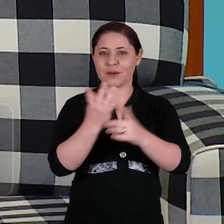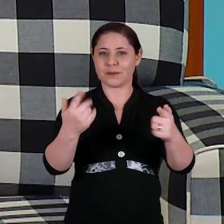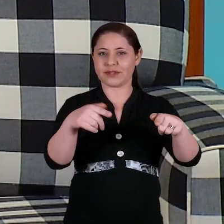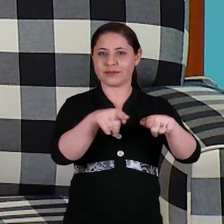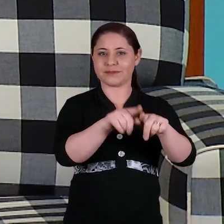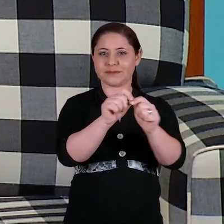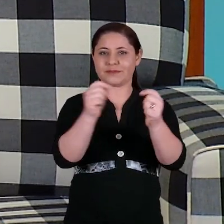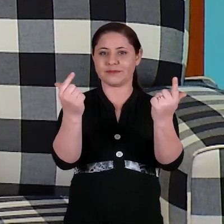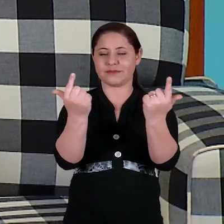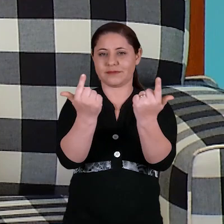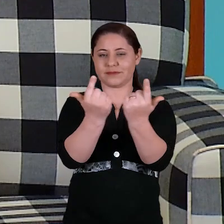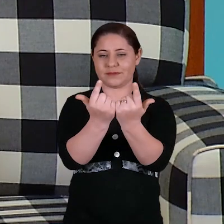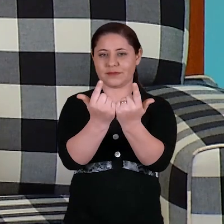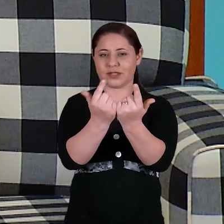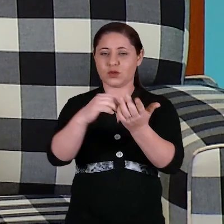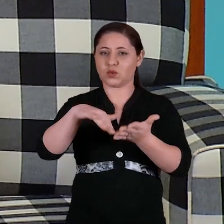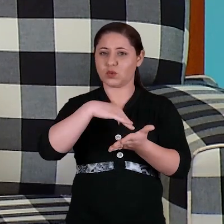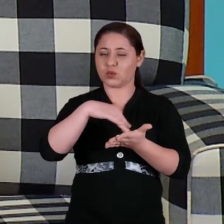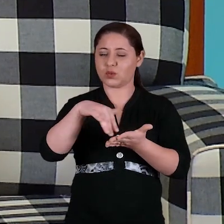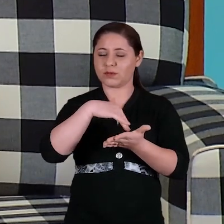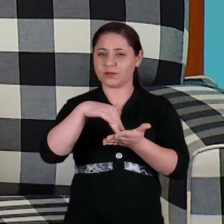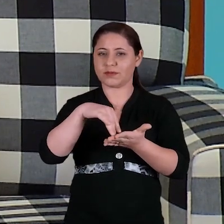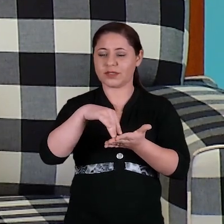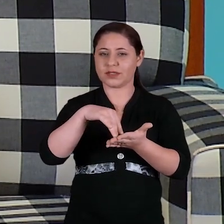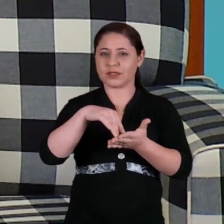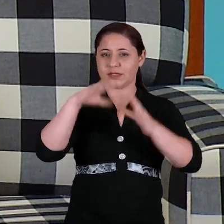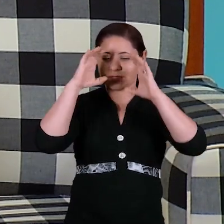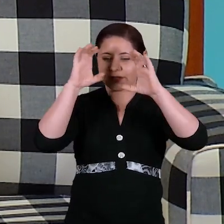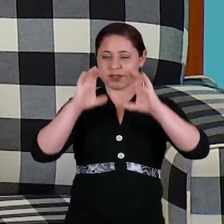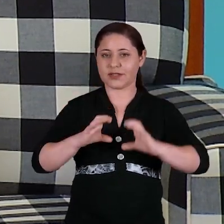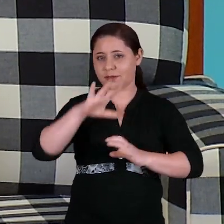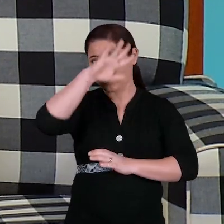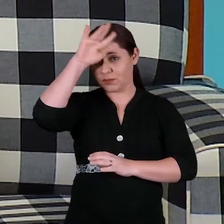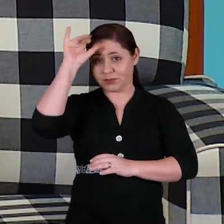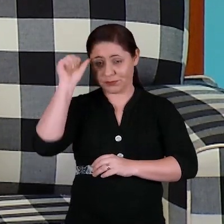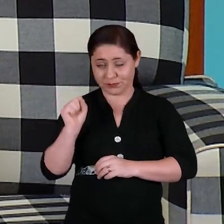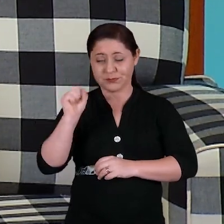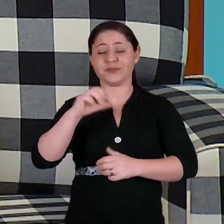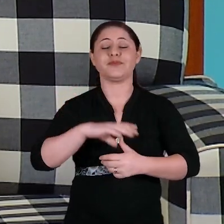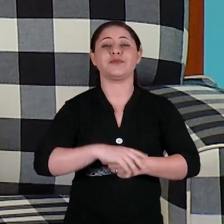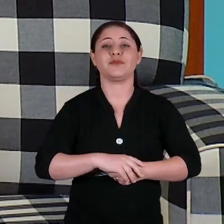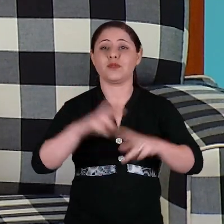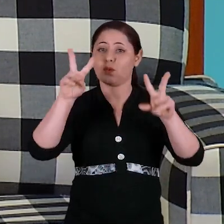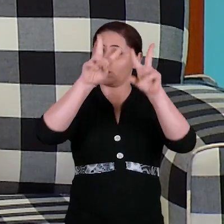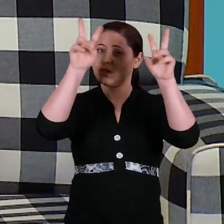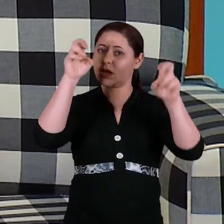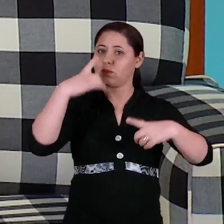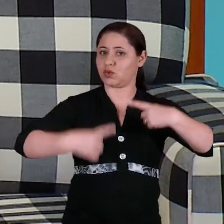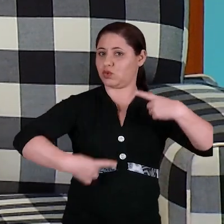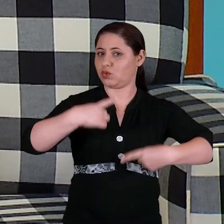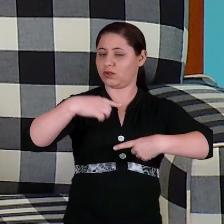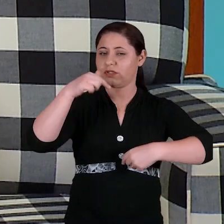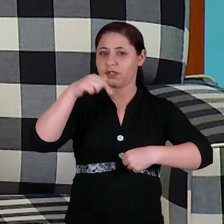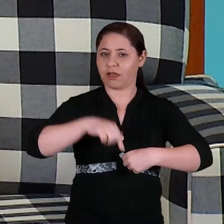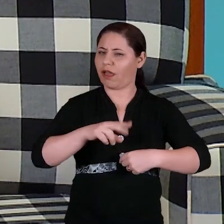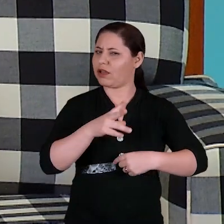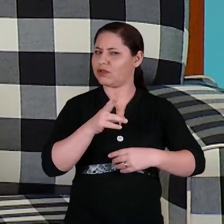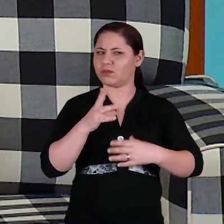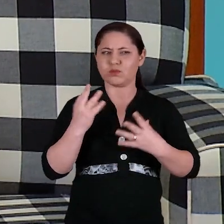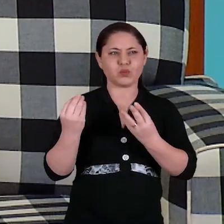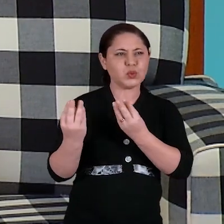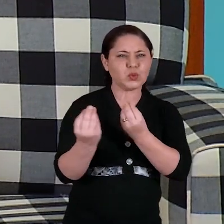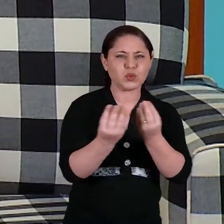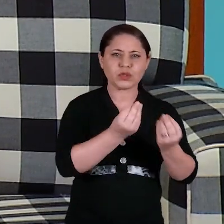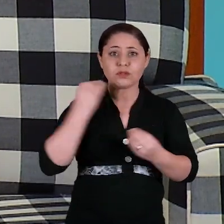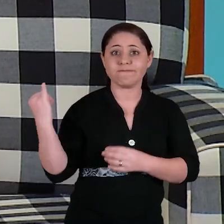Assembleia Legislativa e a Subsecretaria Especial de Cidadania de Mato Grosso do Sul. Os temas debatidos aqui são muito,